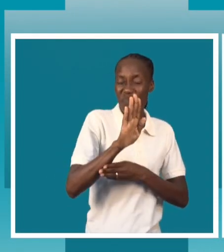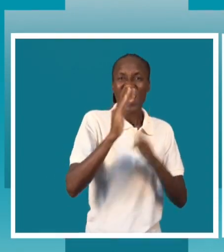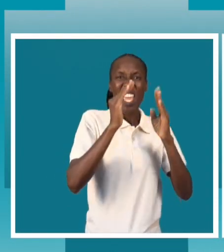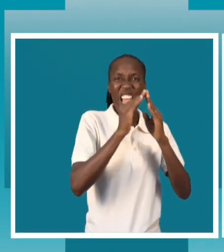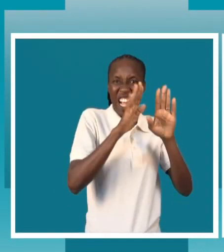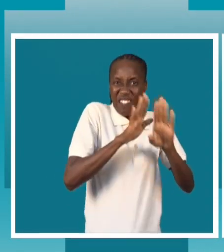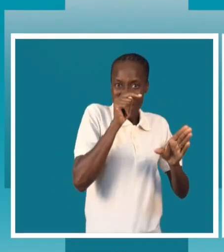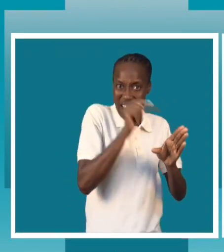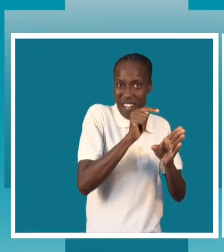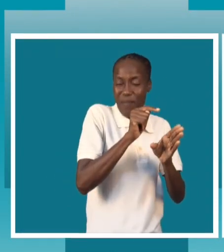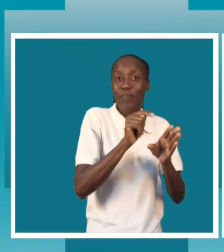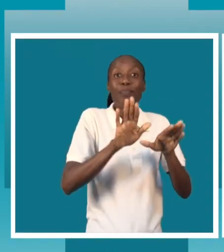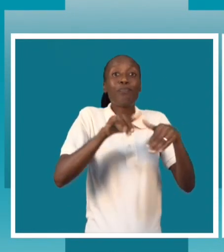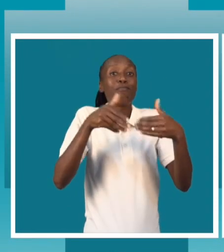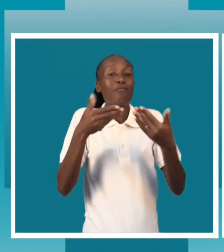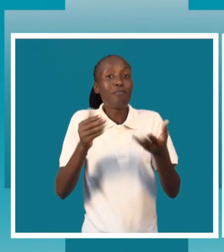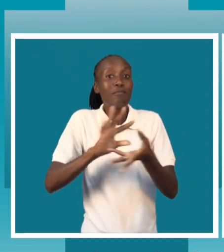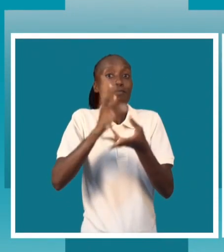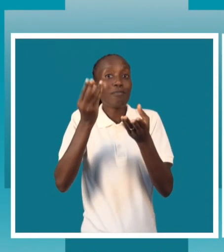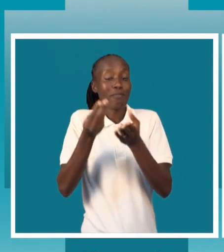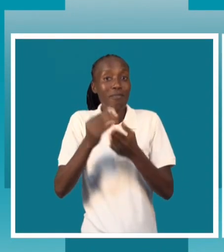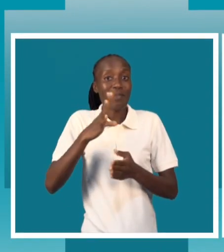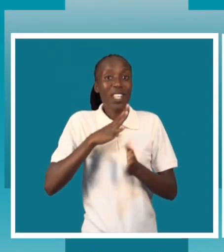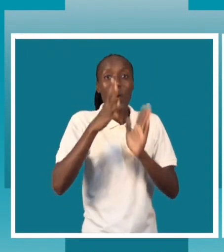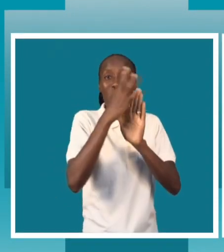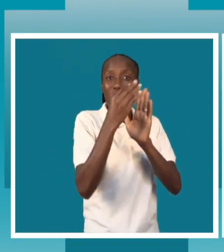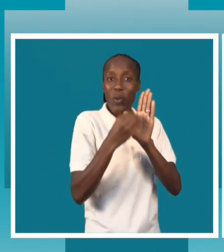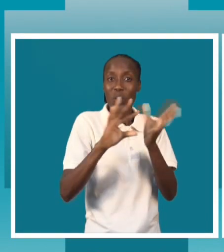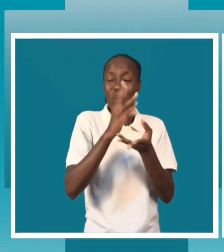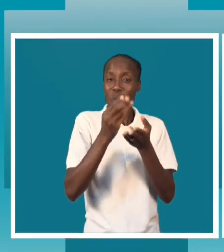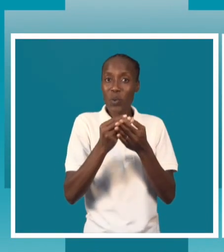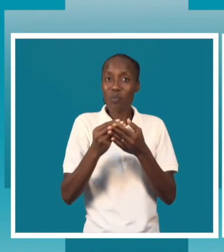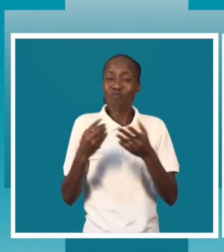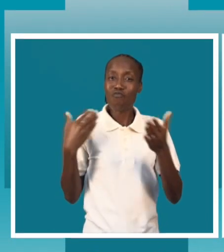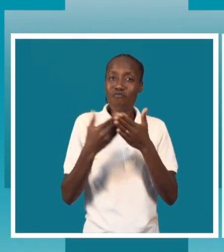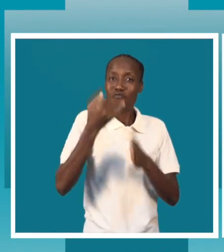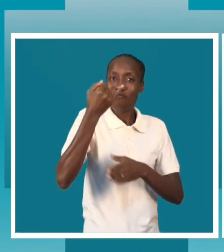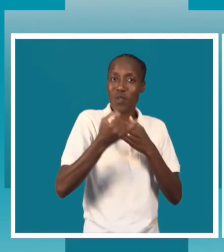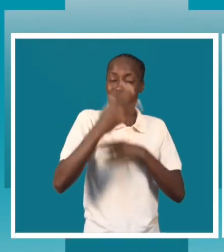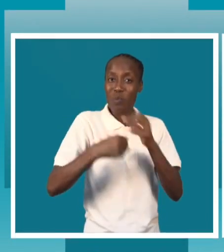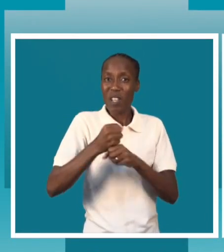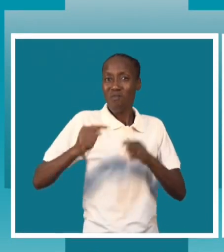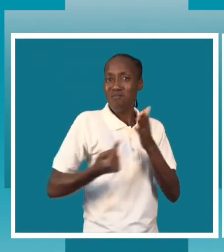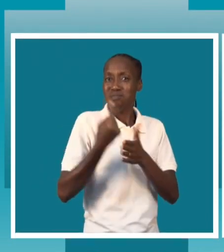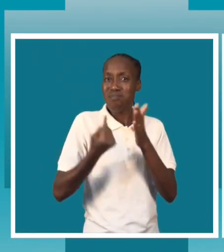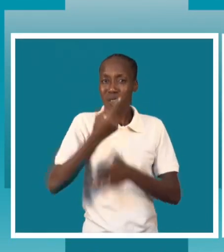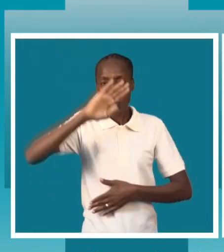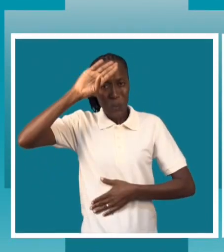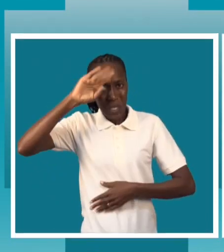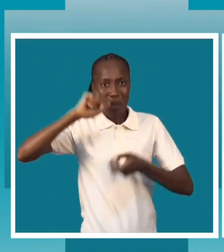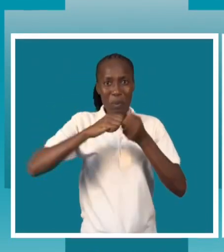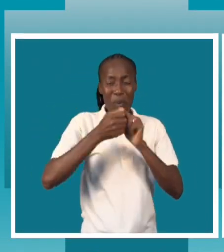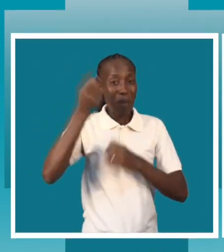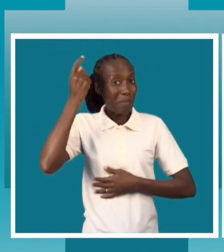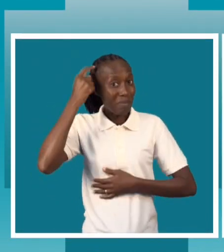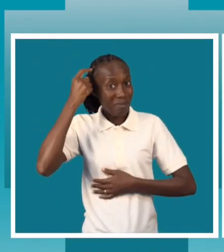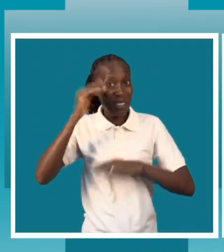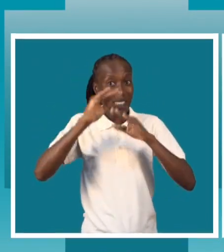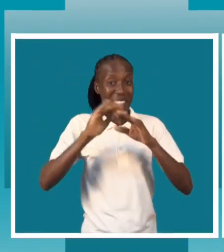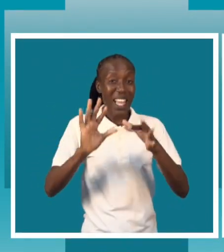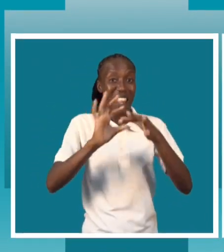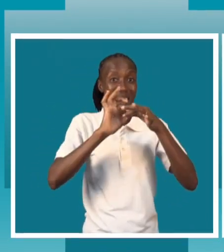possibilidades sem sair de casa. Apesar de todas estas vantagens, nos últimos anos vêm surgindo doenças e transtornos